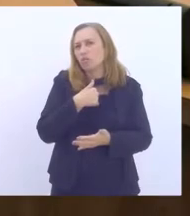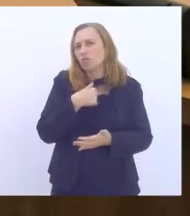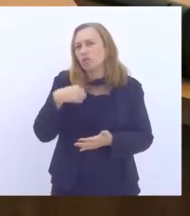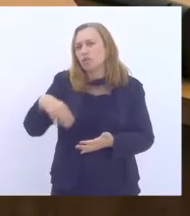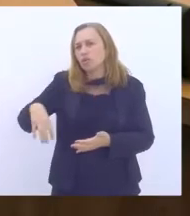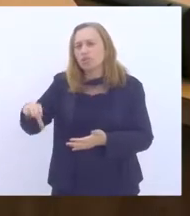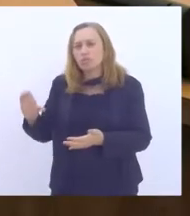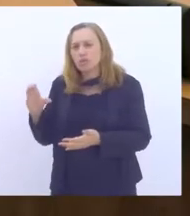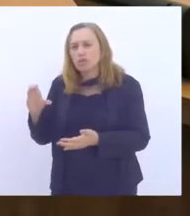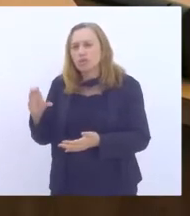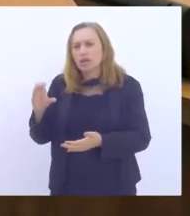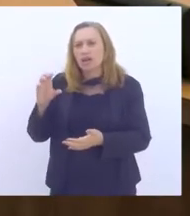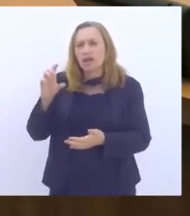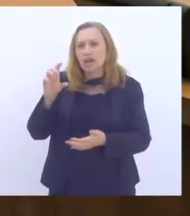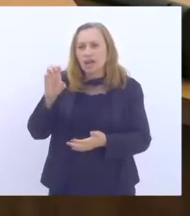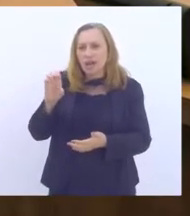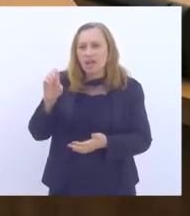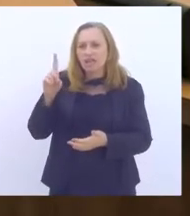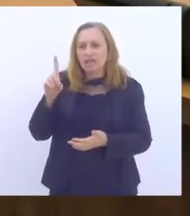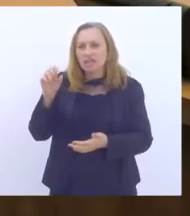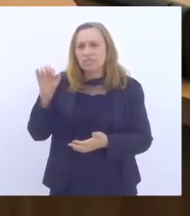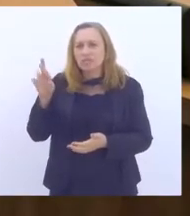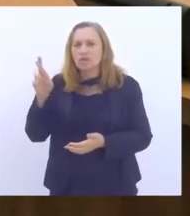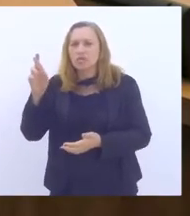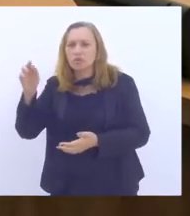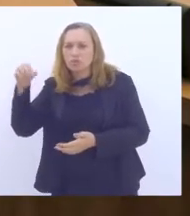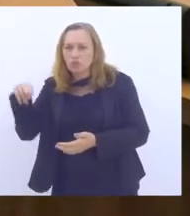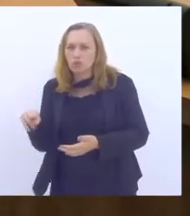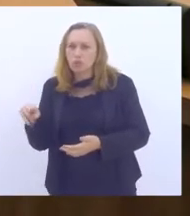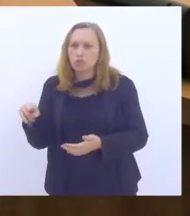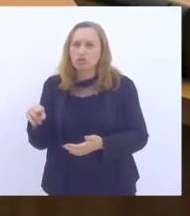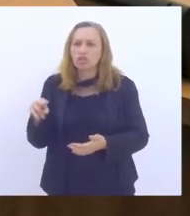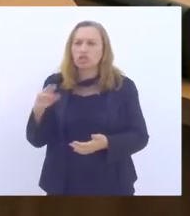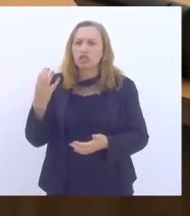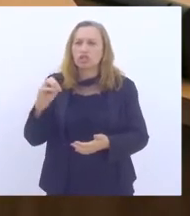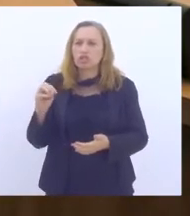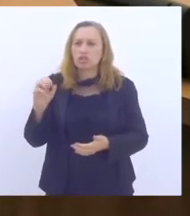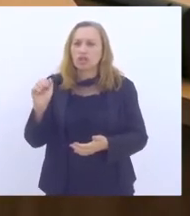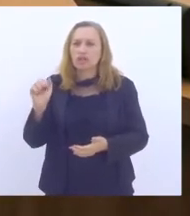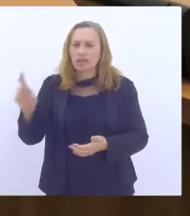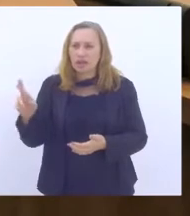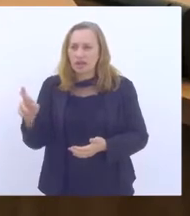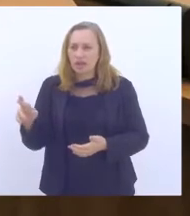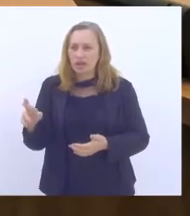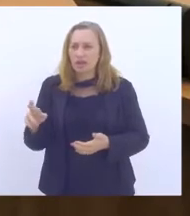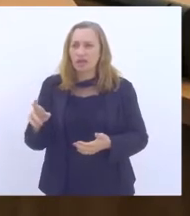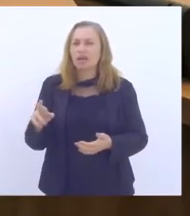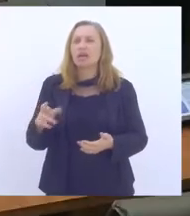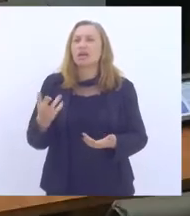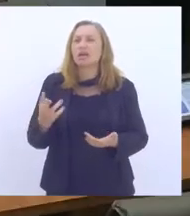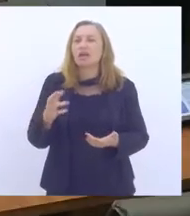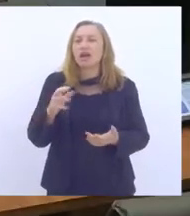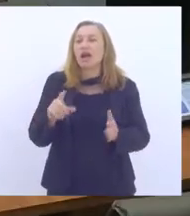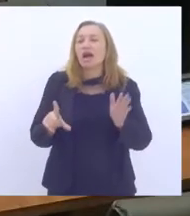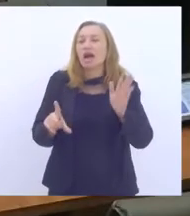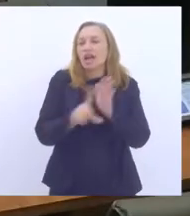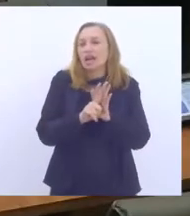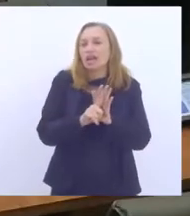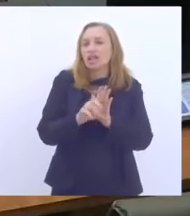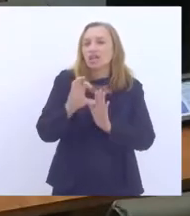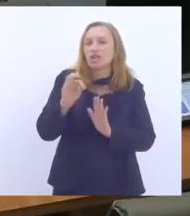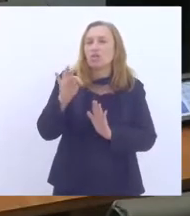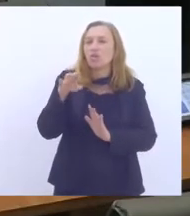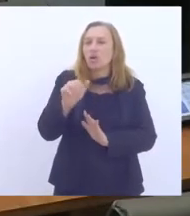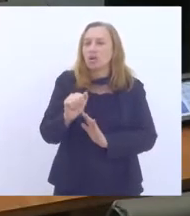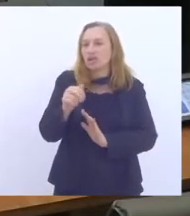link Edmilson Valentim cota o Chico Alencar nós aprovamos aqui você bota Eu também nem de conta e todo mundo